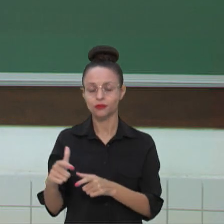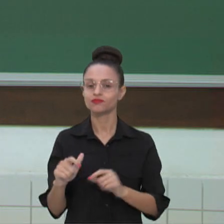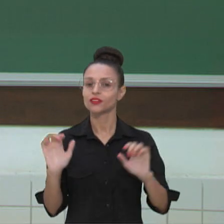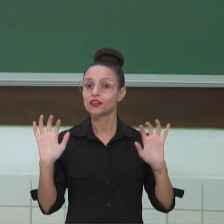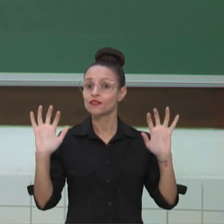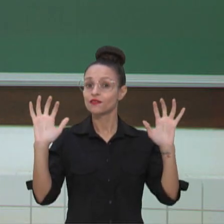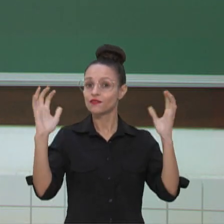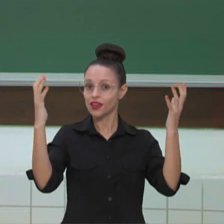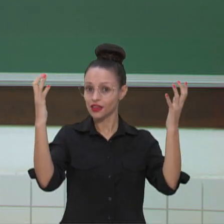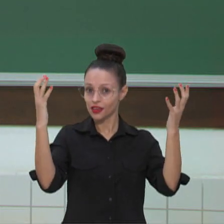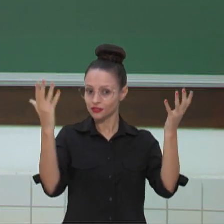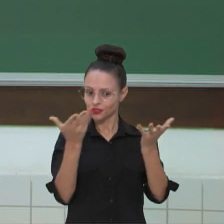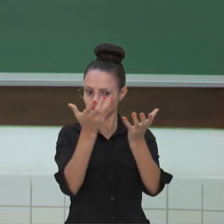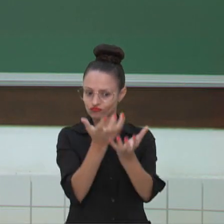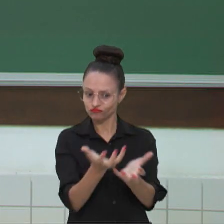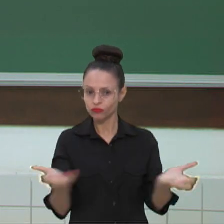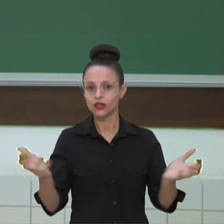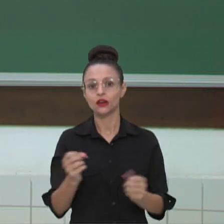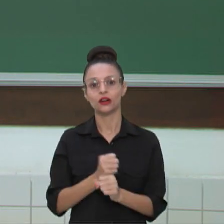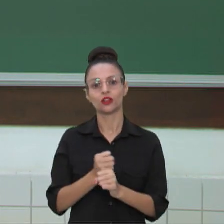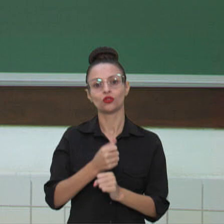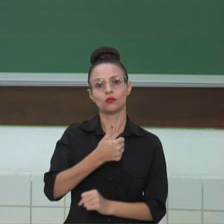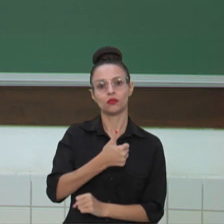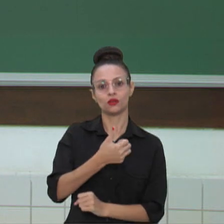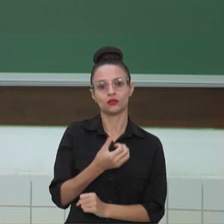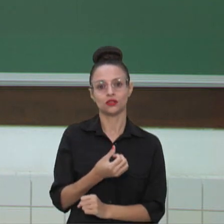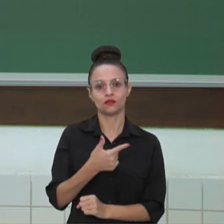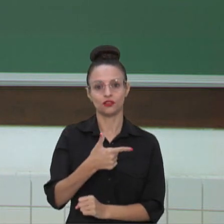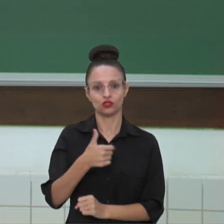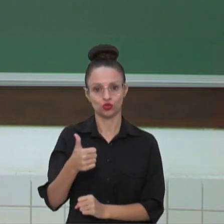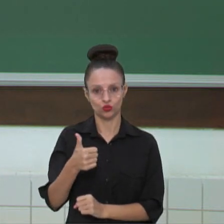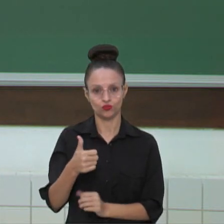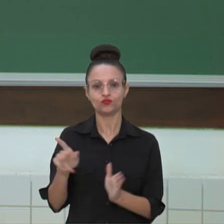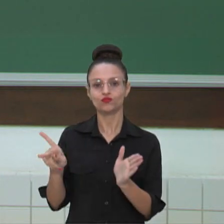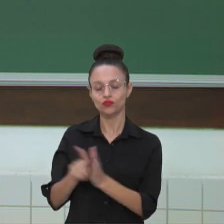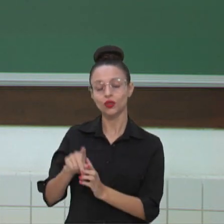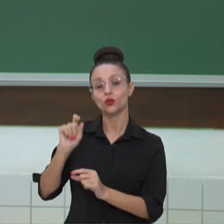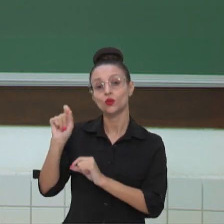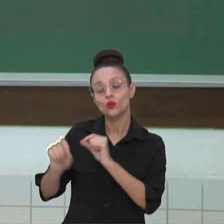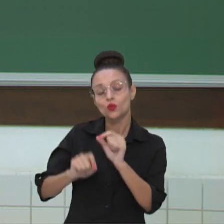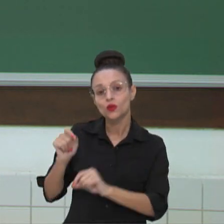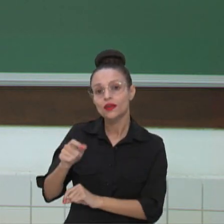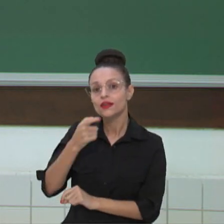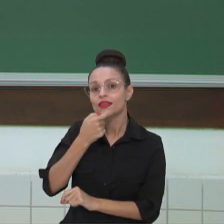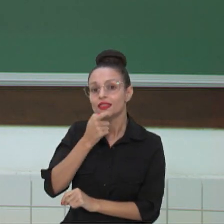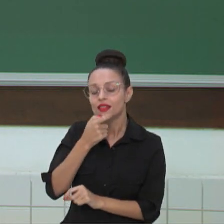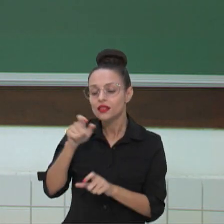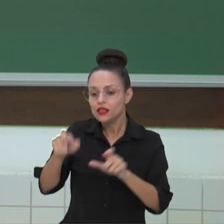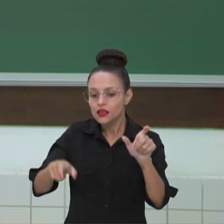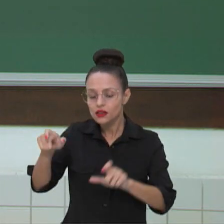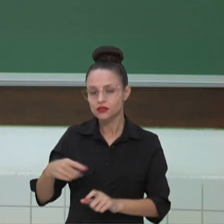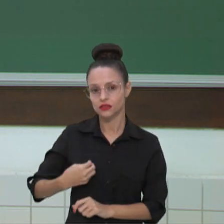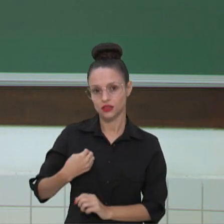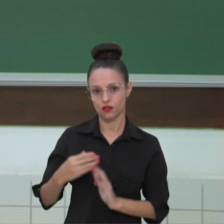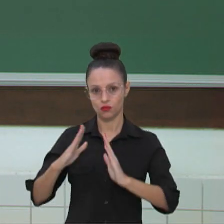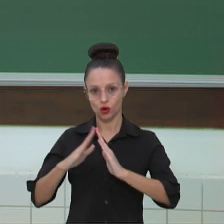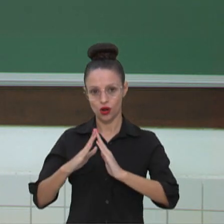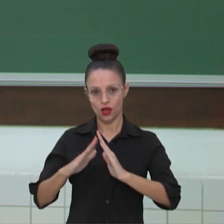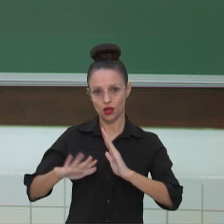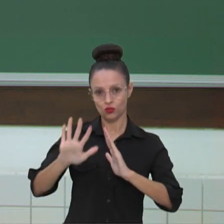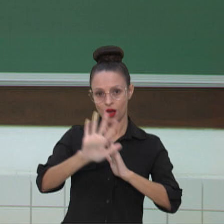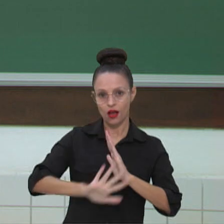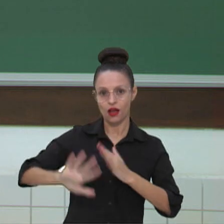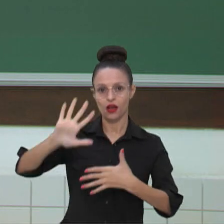dos colonos, em 1621, colonos ingleses que habitavam, então, esse pedaço da